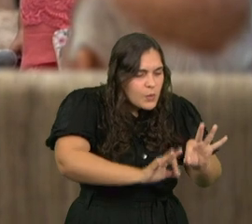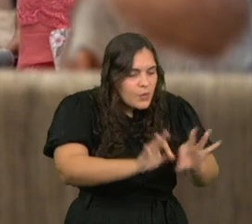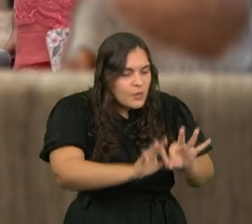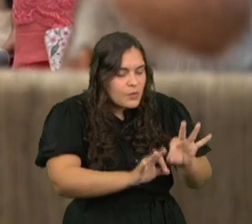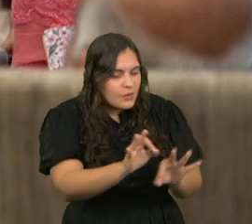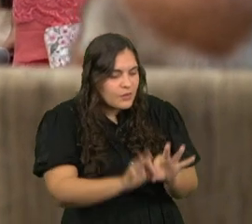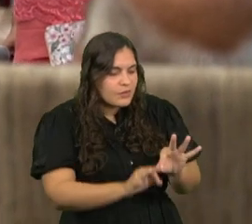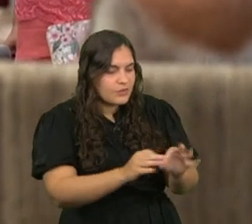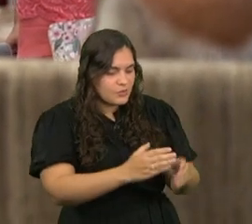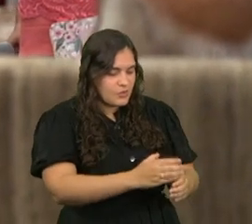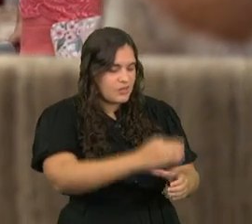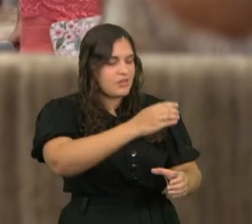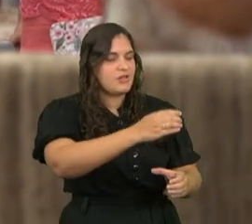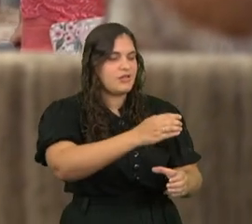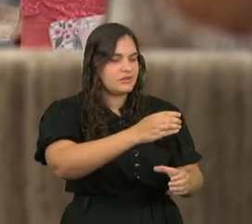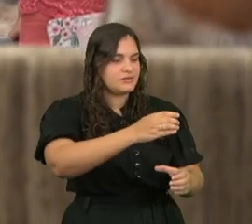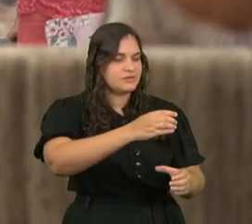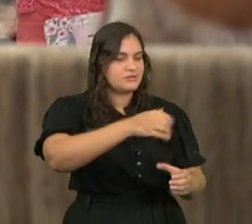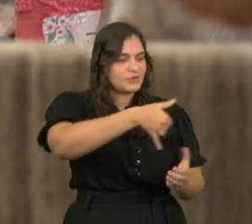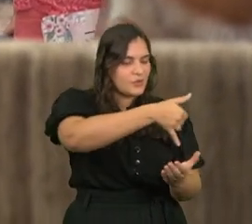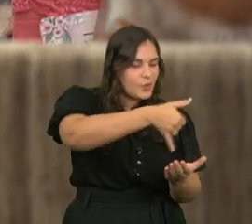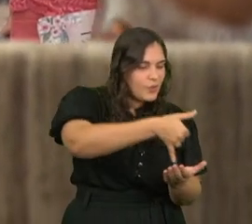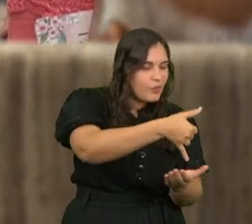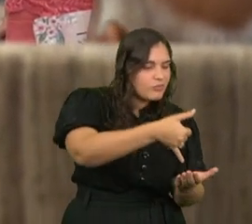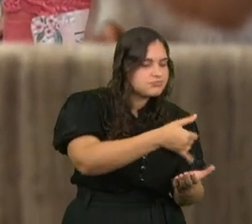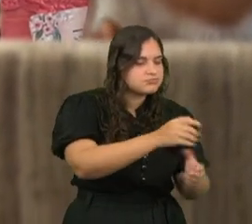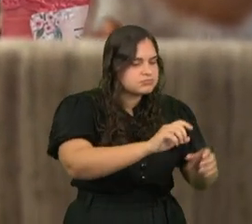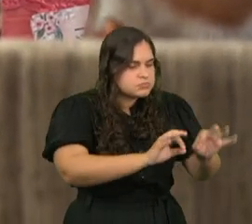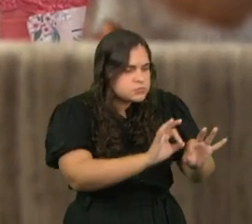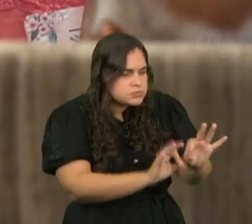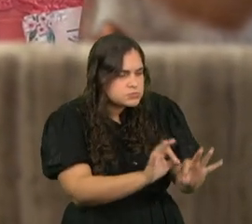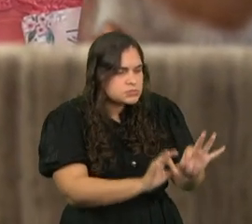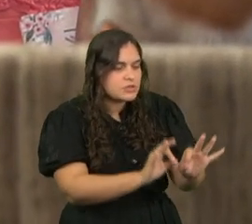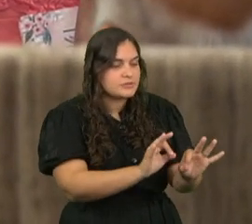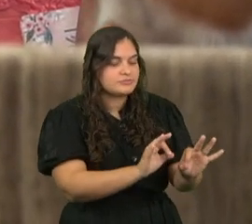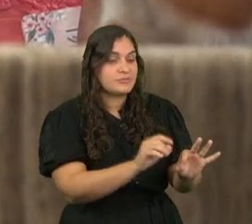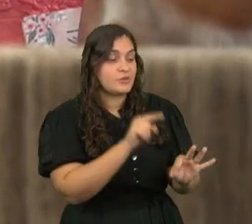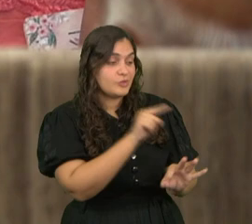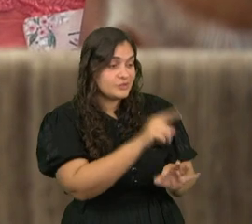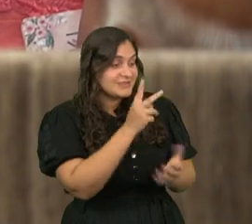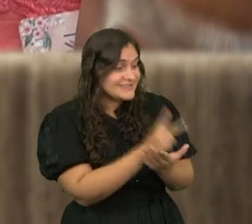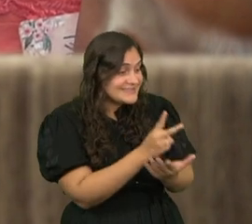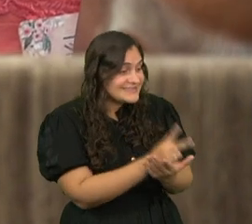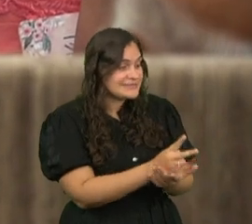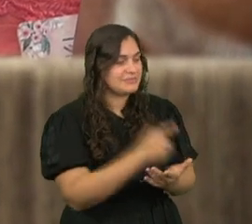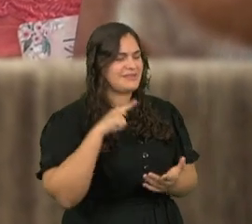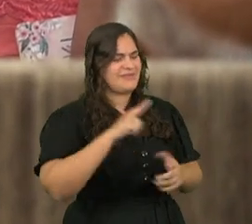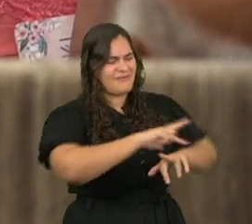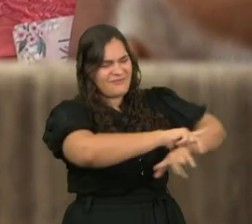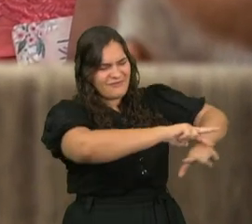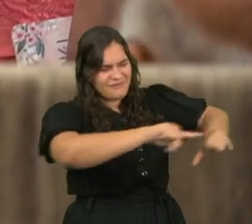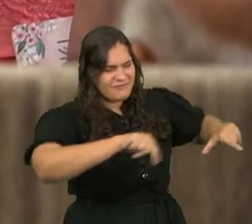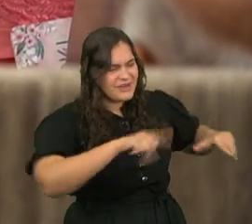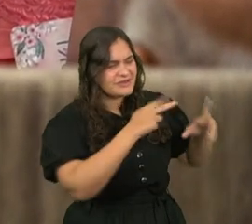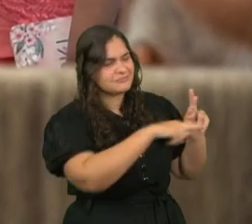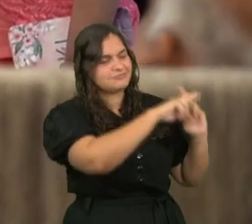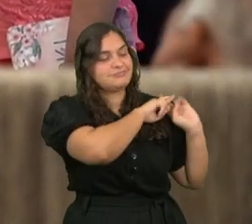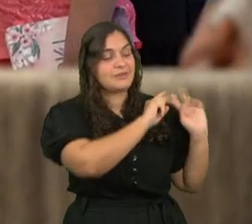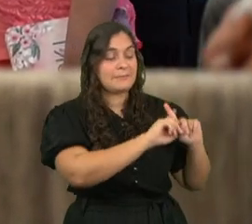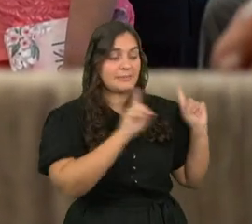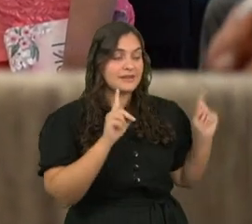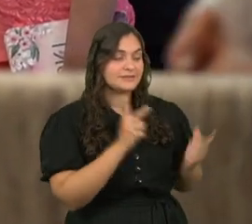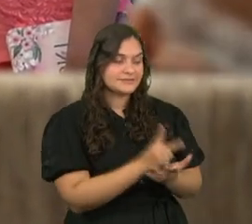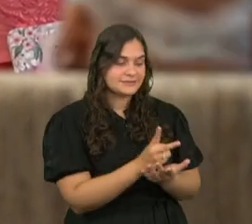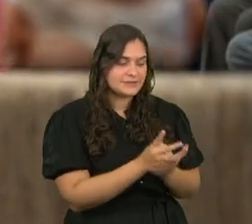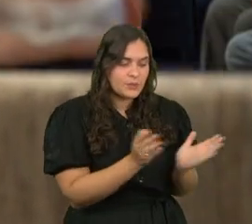infância. E o Senhor mesmo, com todas as suas ocupações pastorais, o Senhor conseguia um tempinho na sua agenda para estar com a